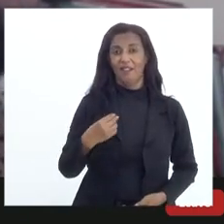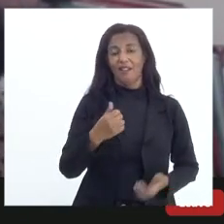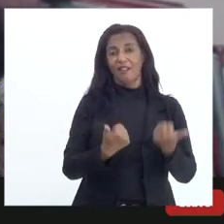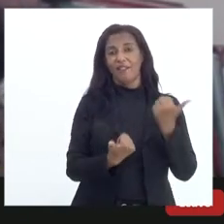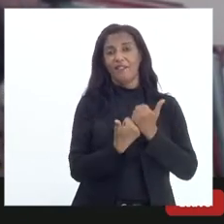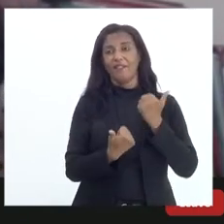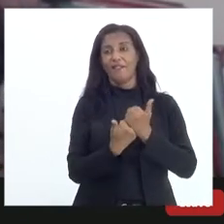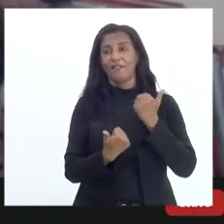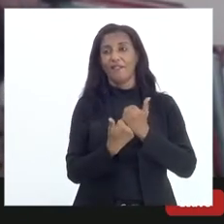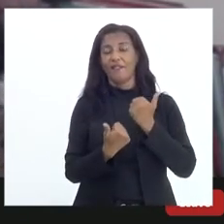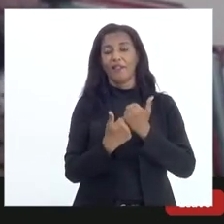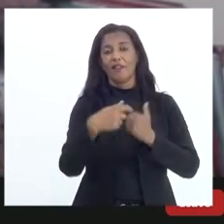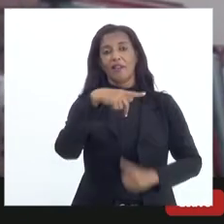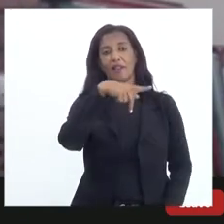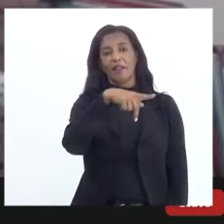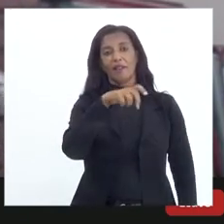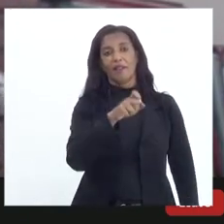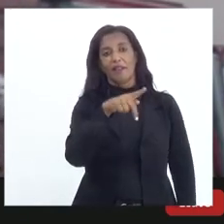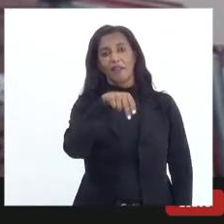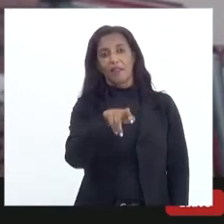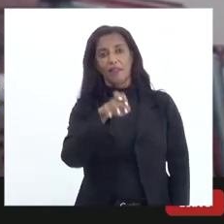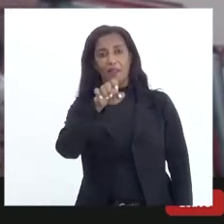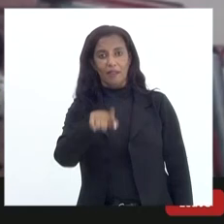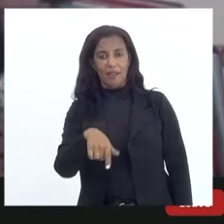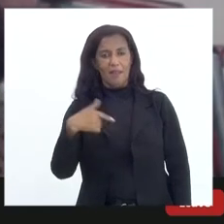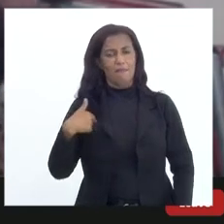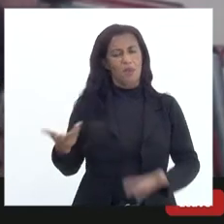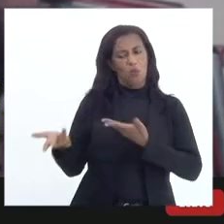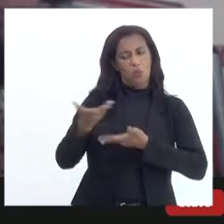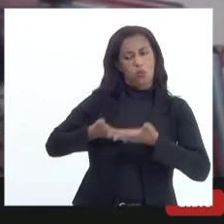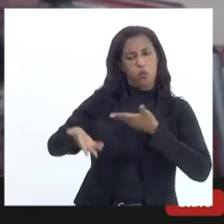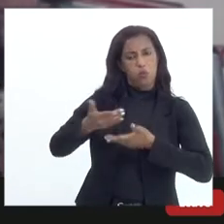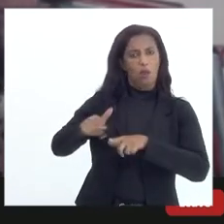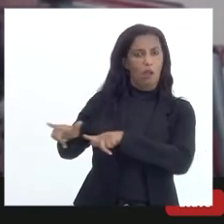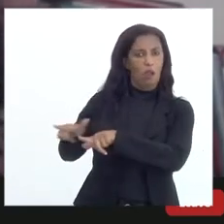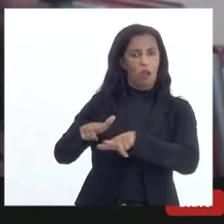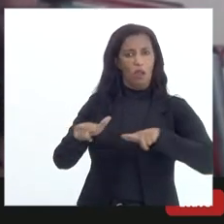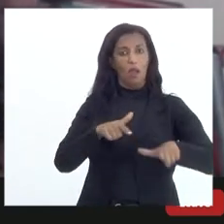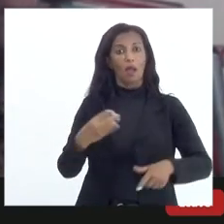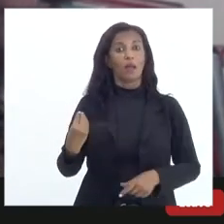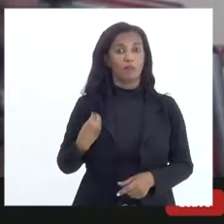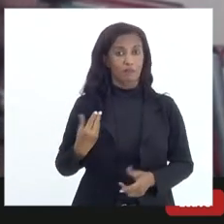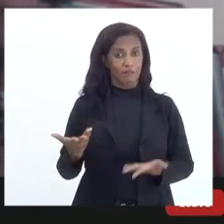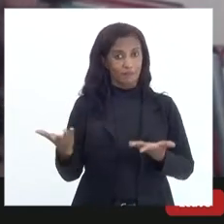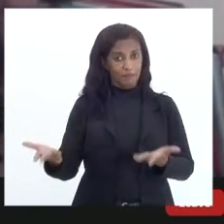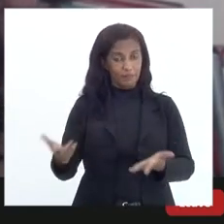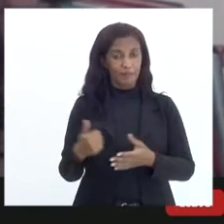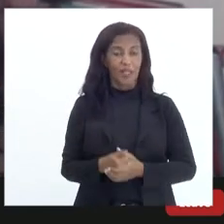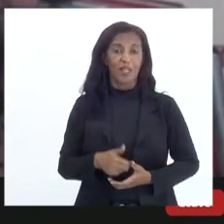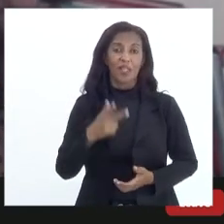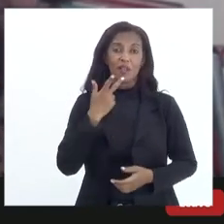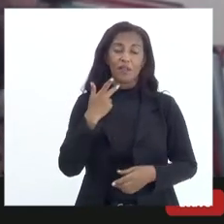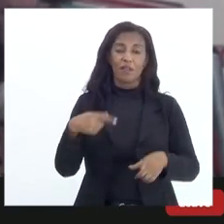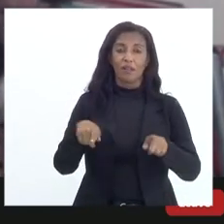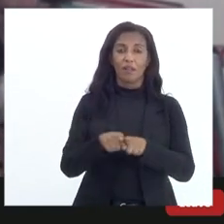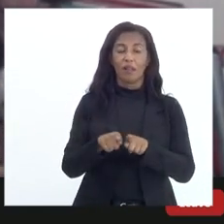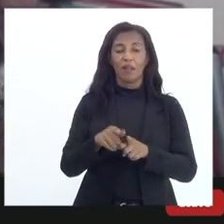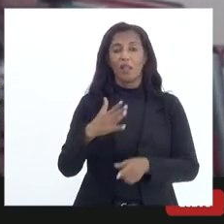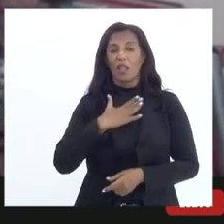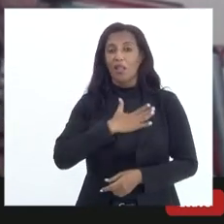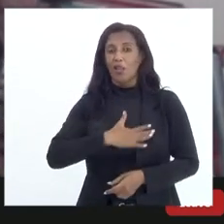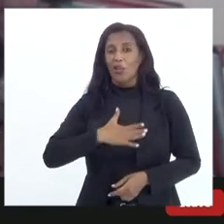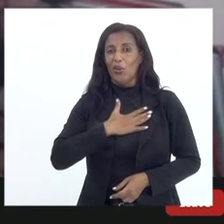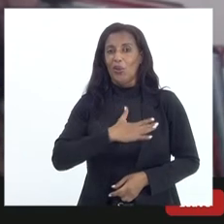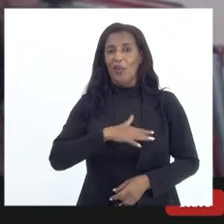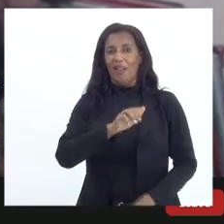vice-coordenador do Quequerê, o Cristiano Santana, meu parceiro de luta, que está aqui presente, e dizer que, assim, eu gosto dessa coisa